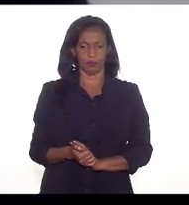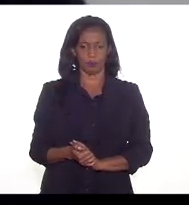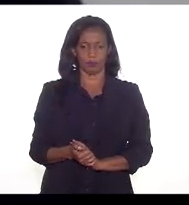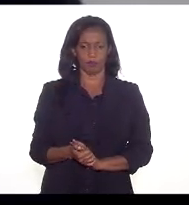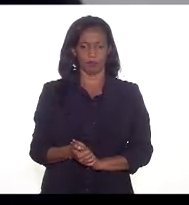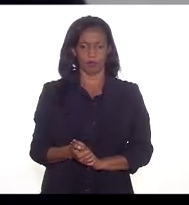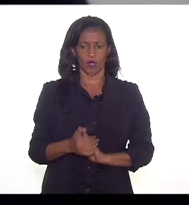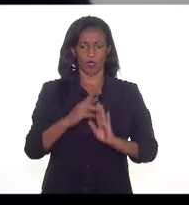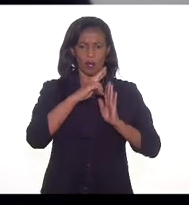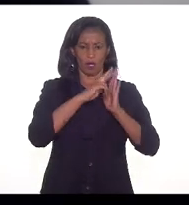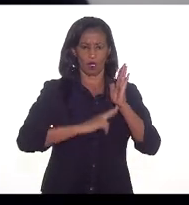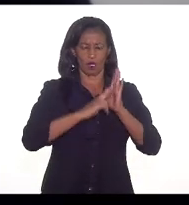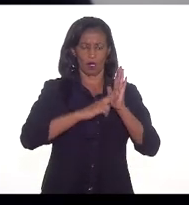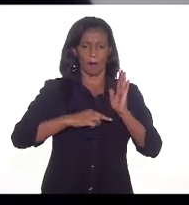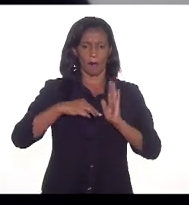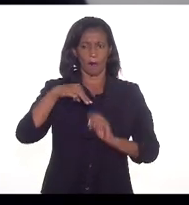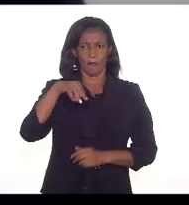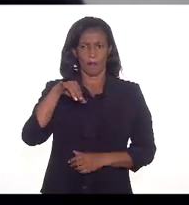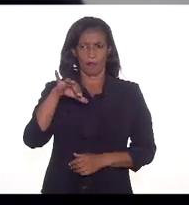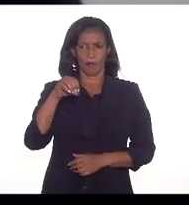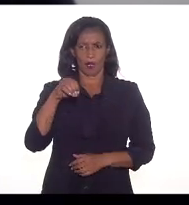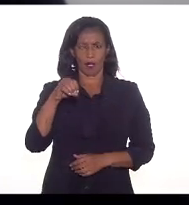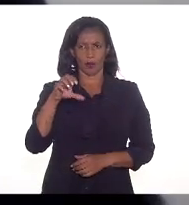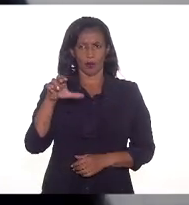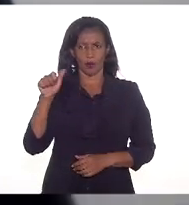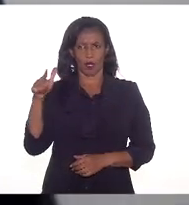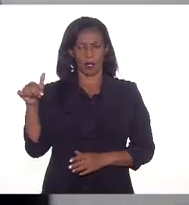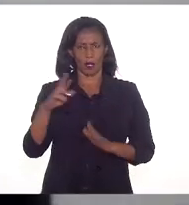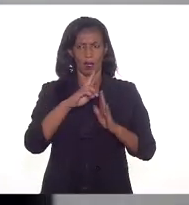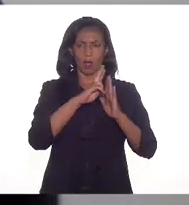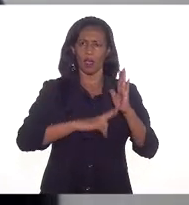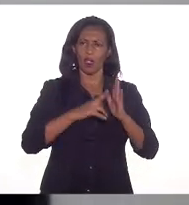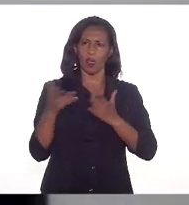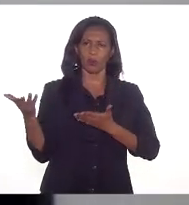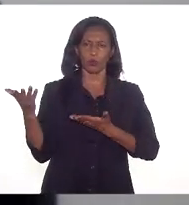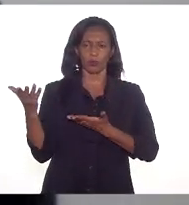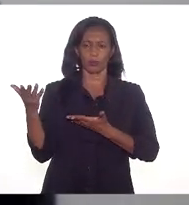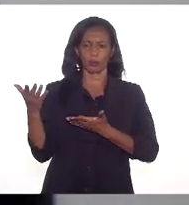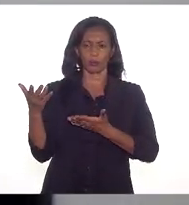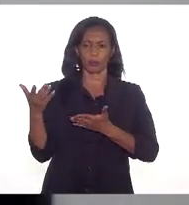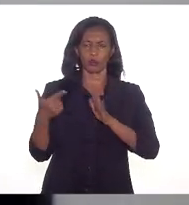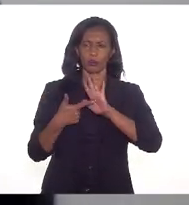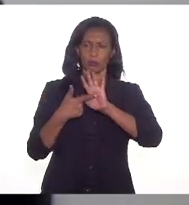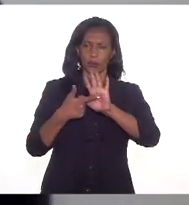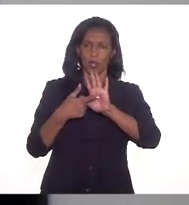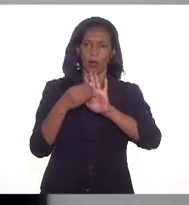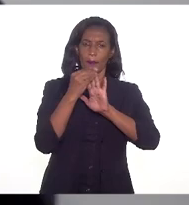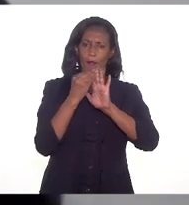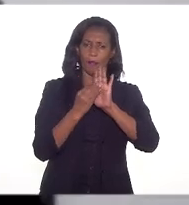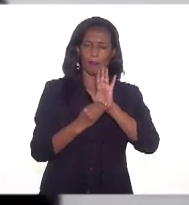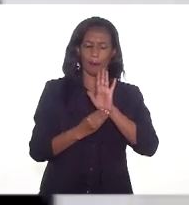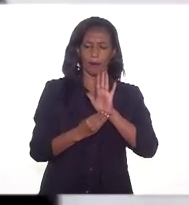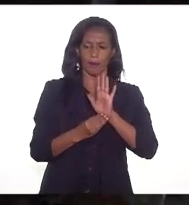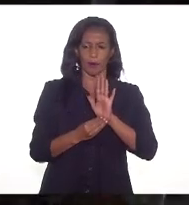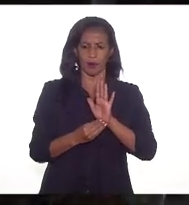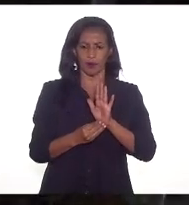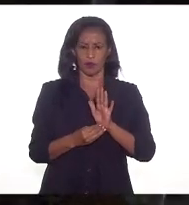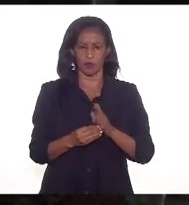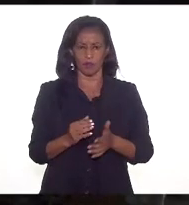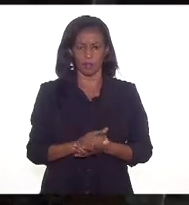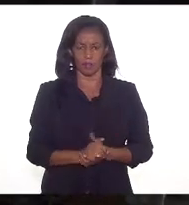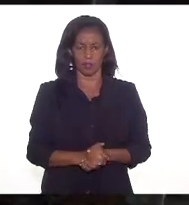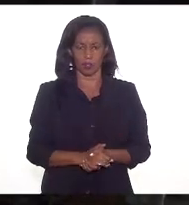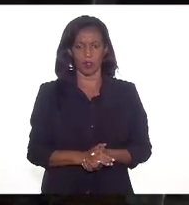cuja relatoria do deputado Márcio Canella. Com a palavra ao relator para apresentação do seu parecer. Eu quero ressaltar que já